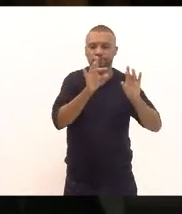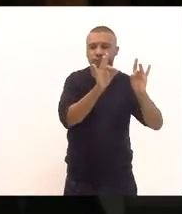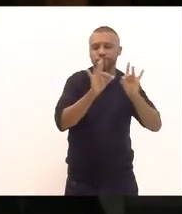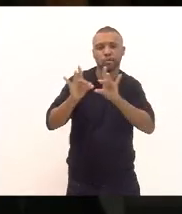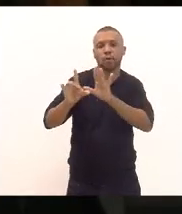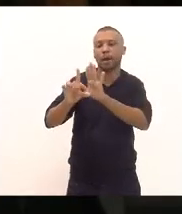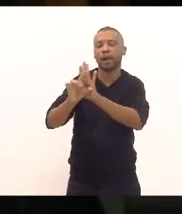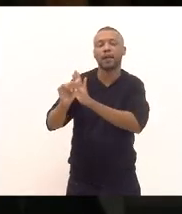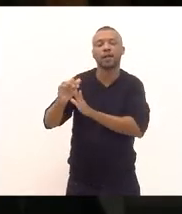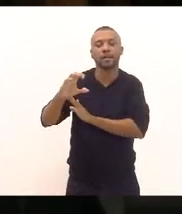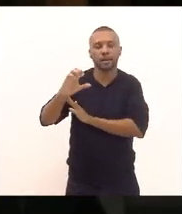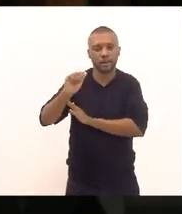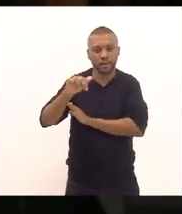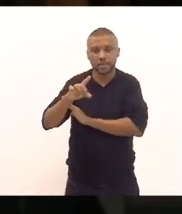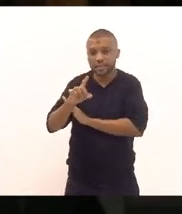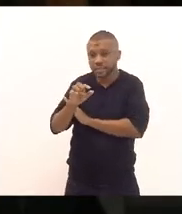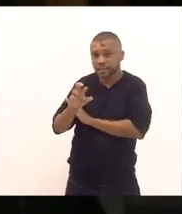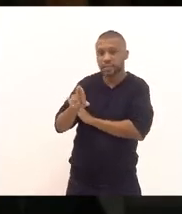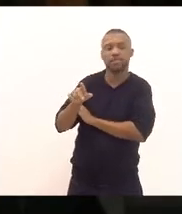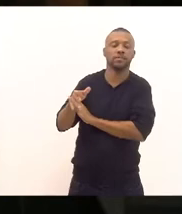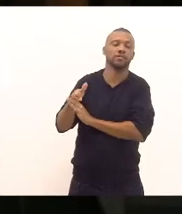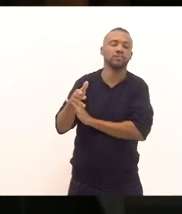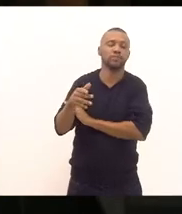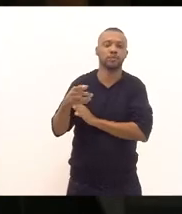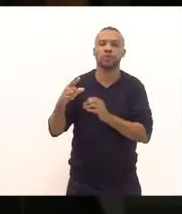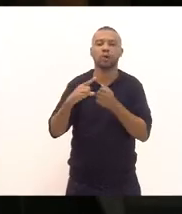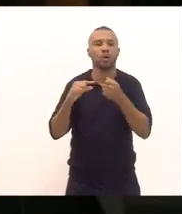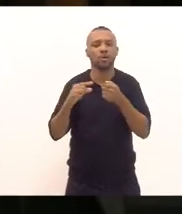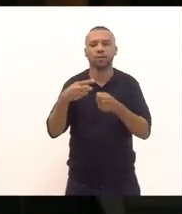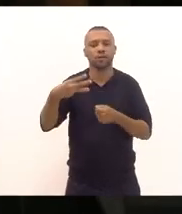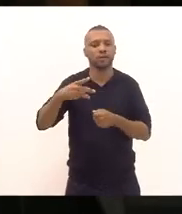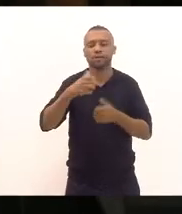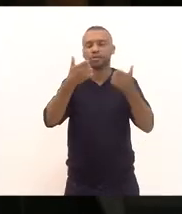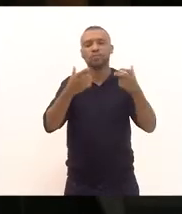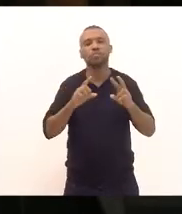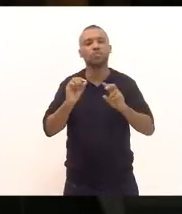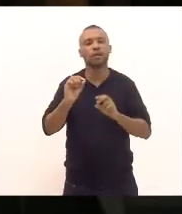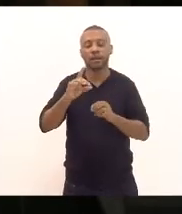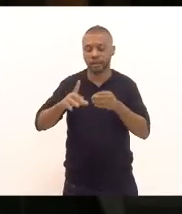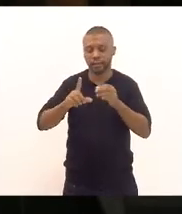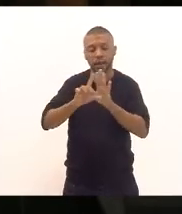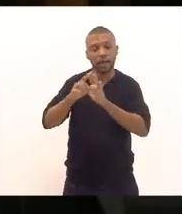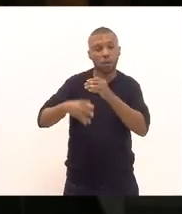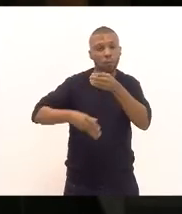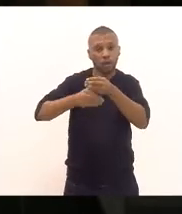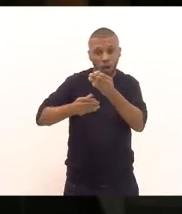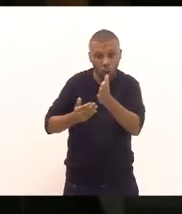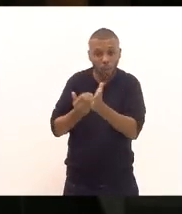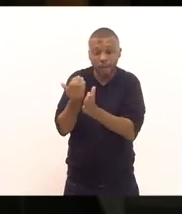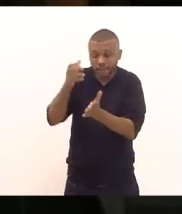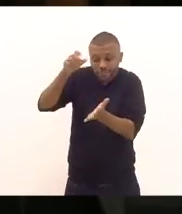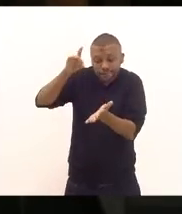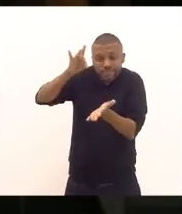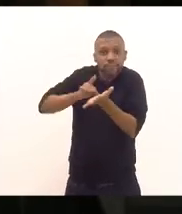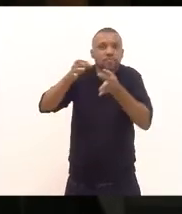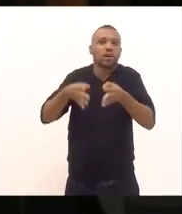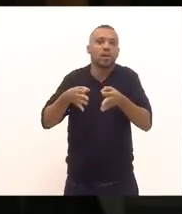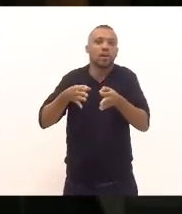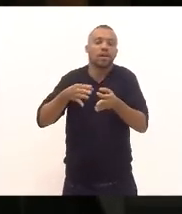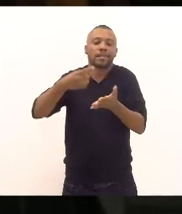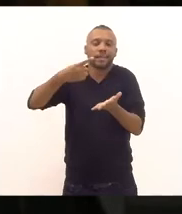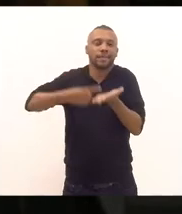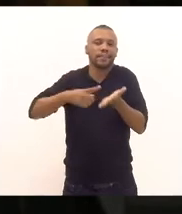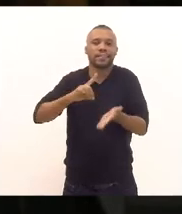e o Artigo terceiro diz o seguinte esta lei complementar entra em vigor na data